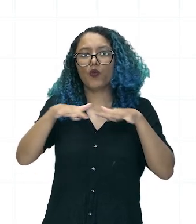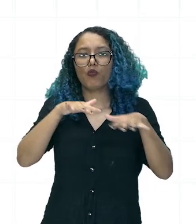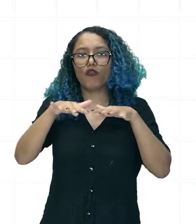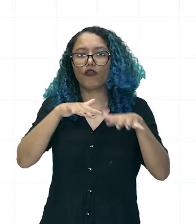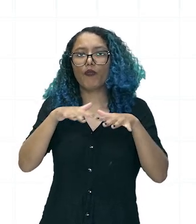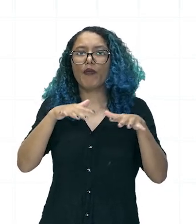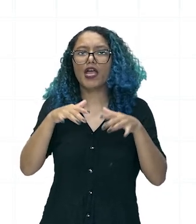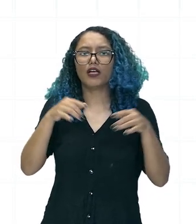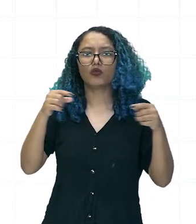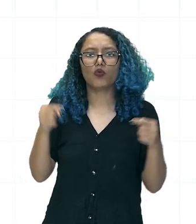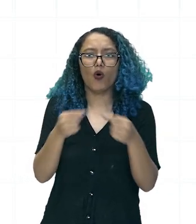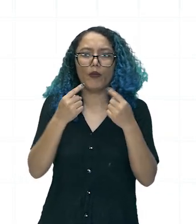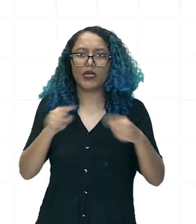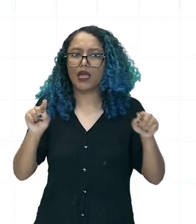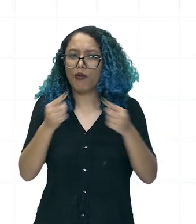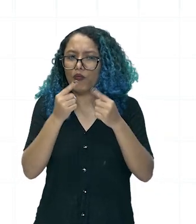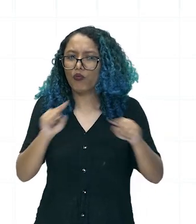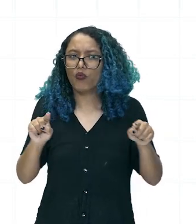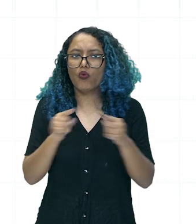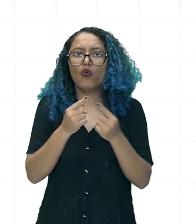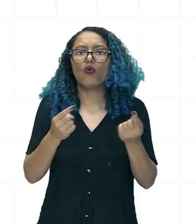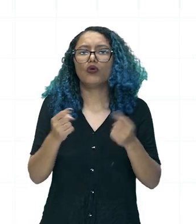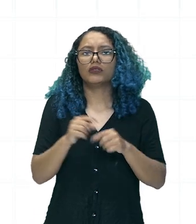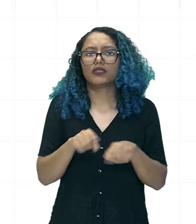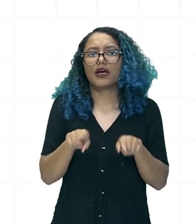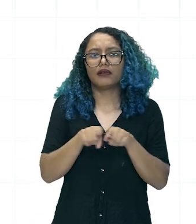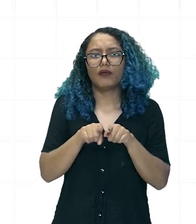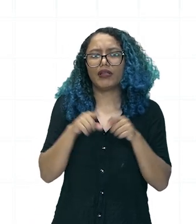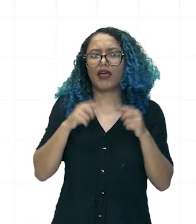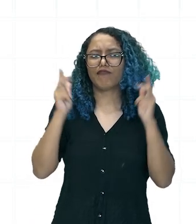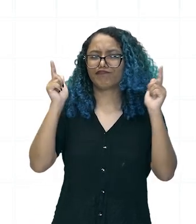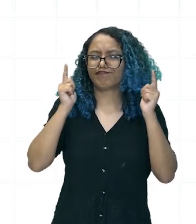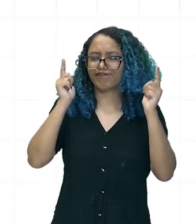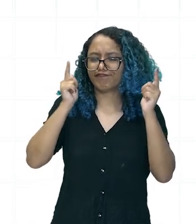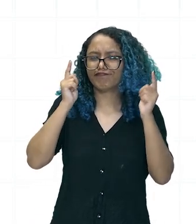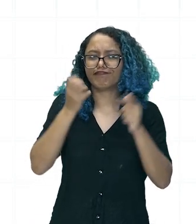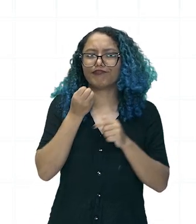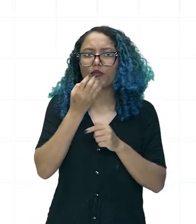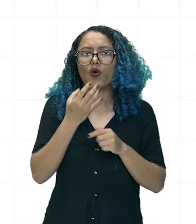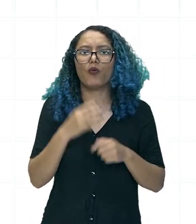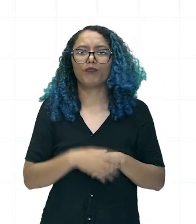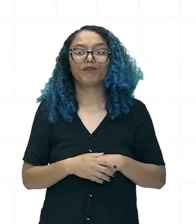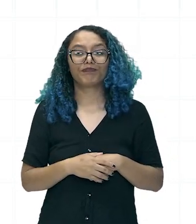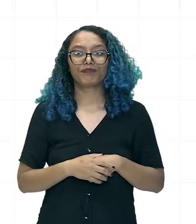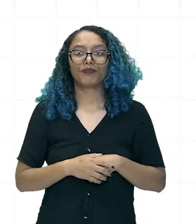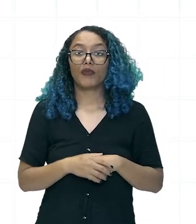próprio peso corporal de forma repetida e simples. Daqui a pouquinho vocês vão conseguir